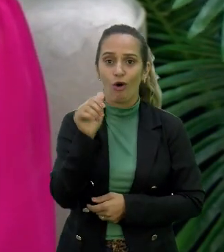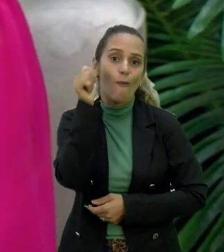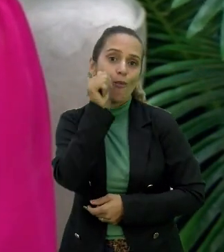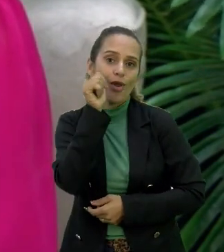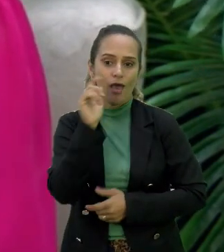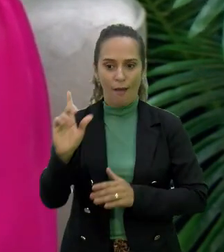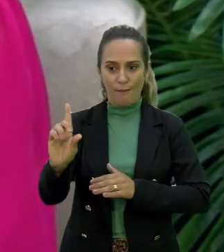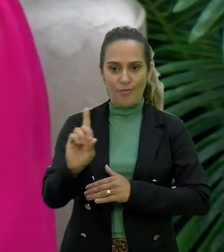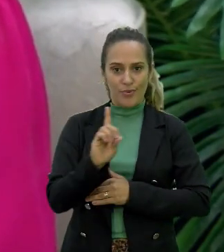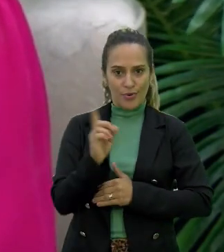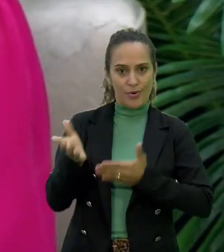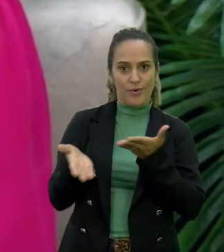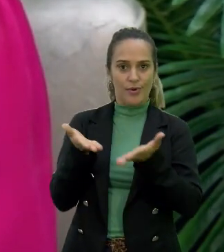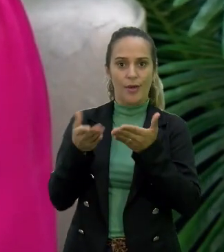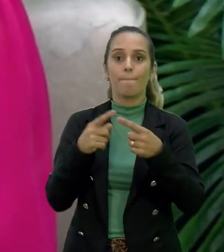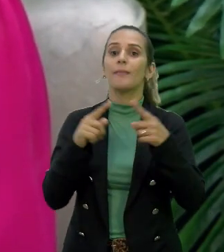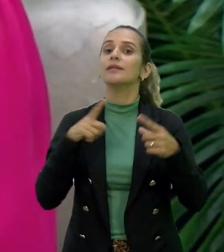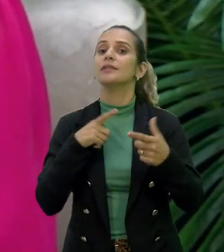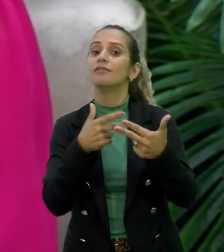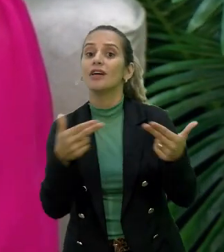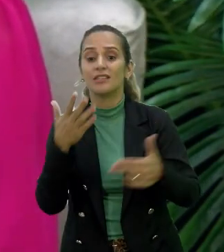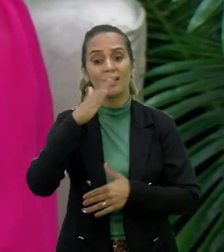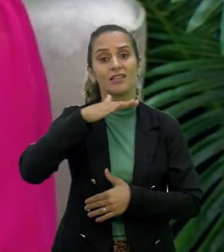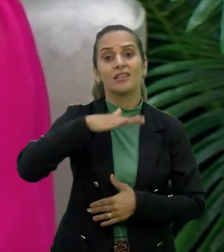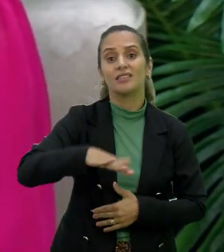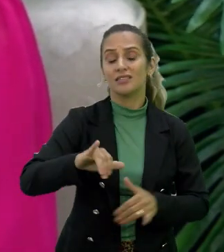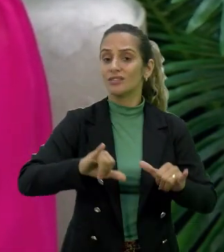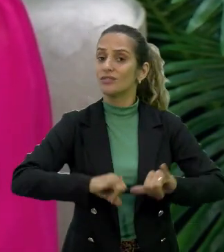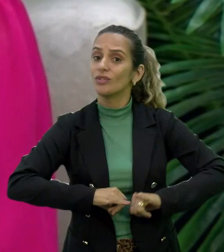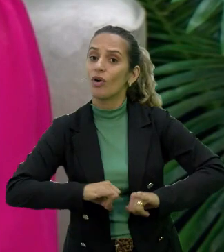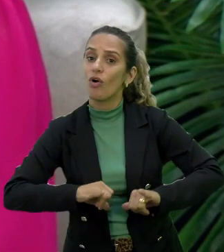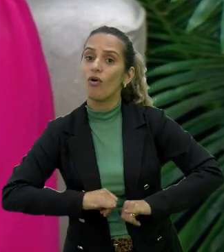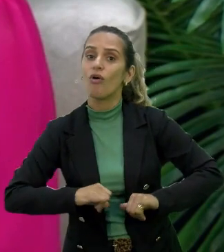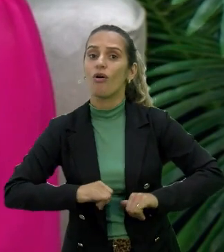ser atender sua mulher né a gente tem muitos vulneráveis